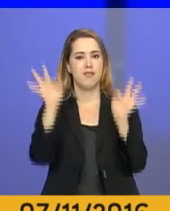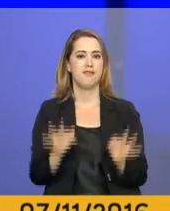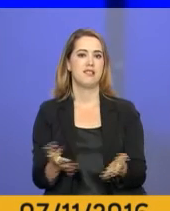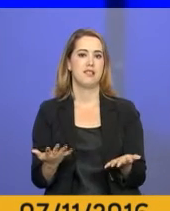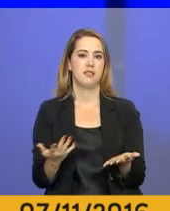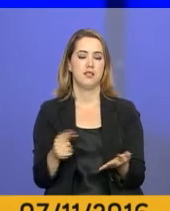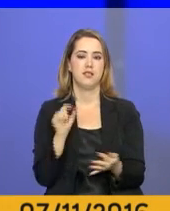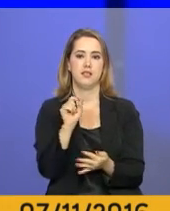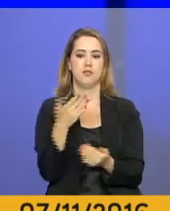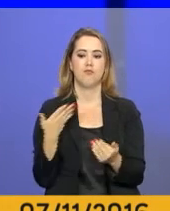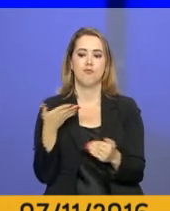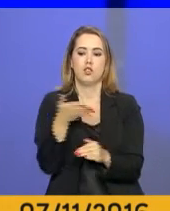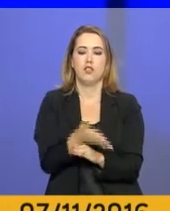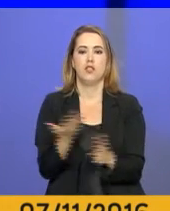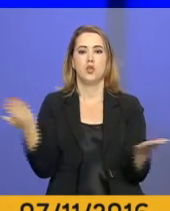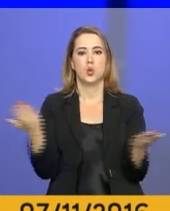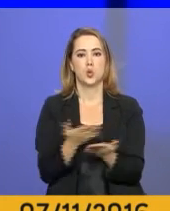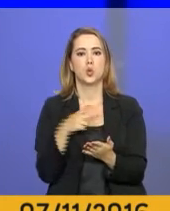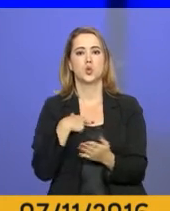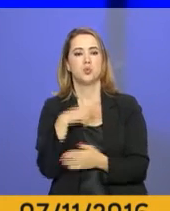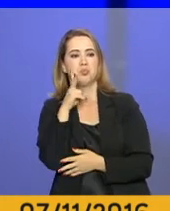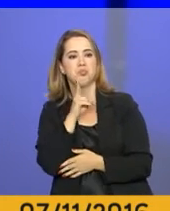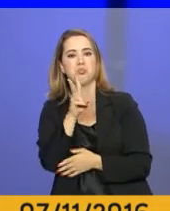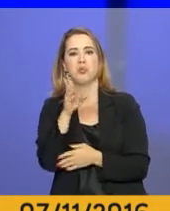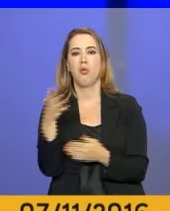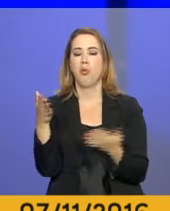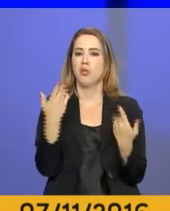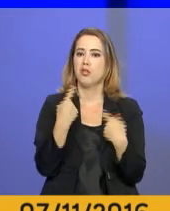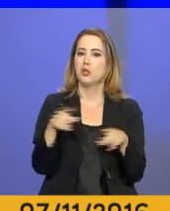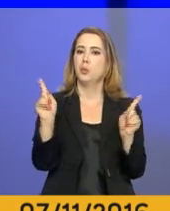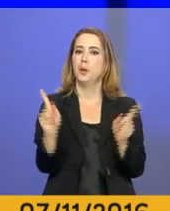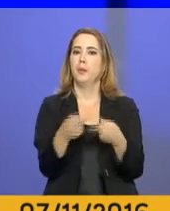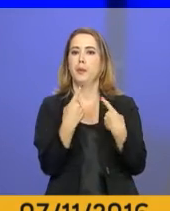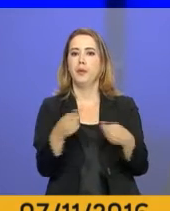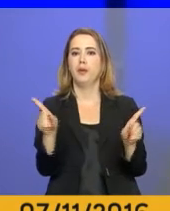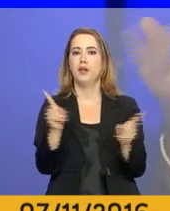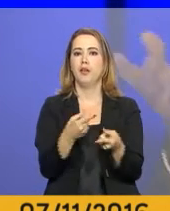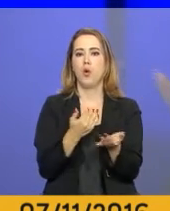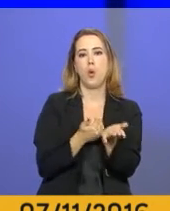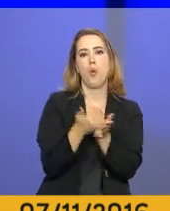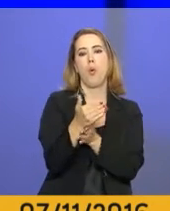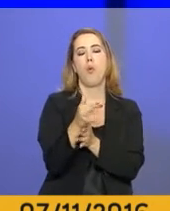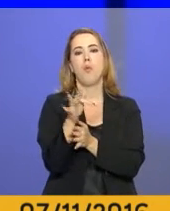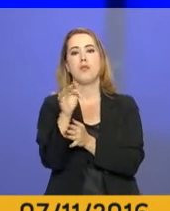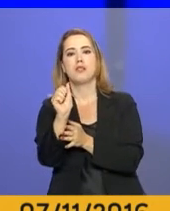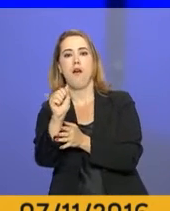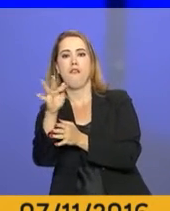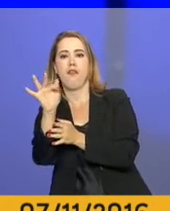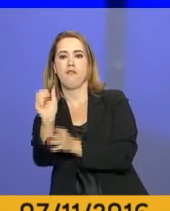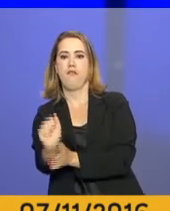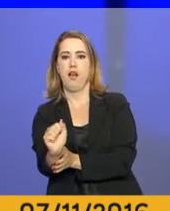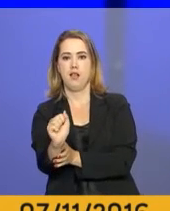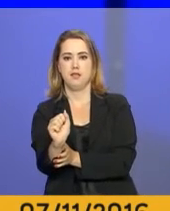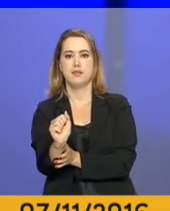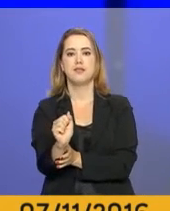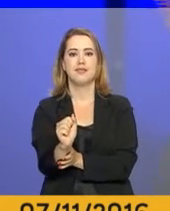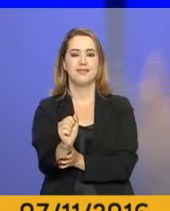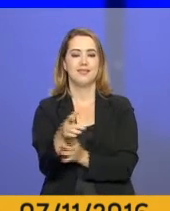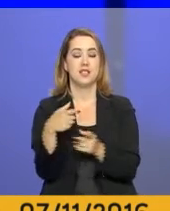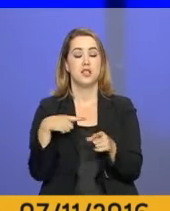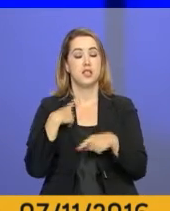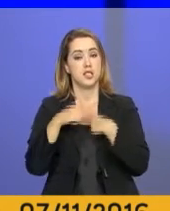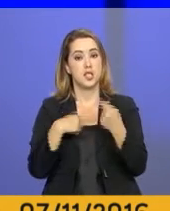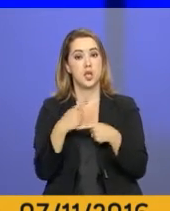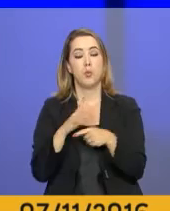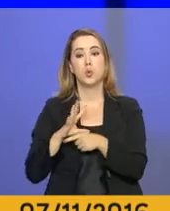aqui para ouvir essas canções maravilhosas a começar pela faz seguir por todos os cantores e também poder